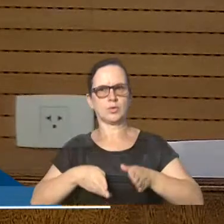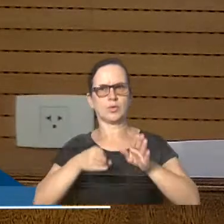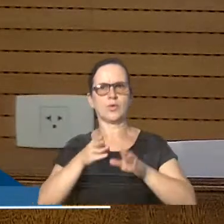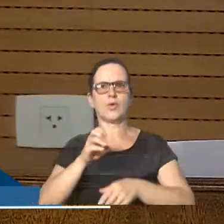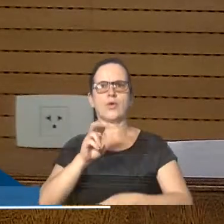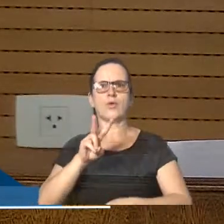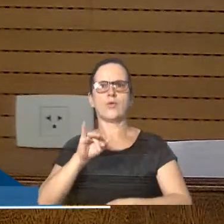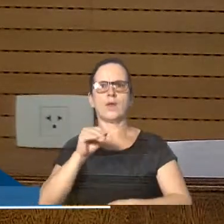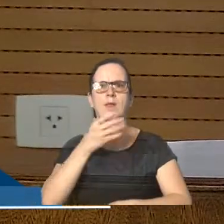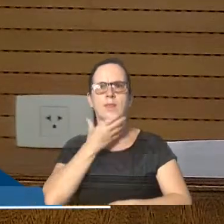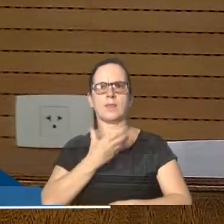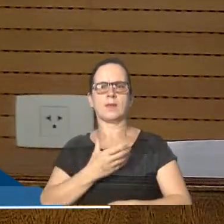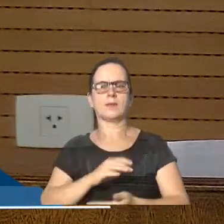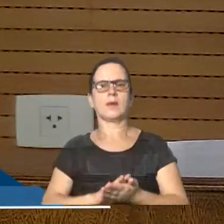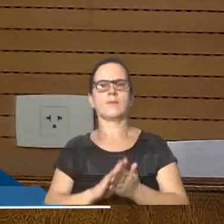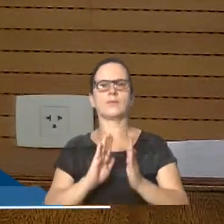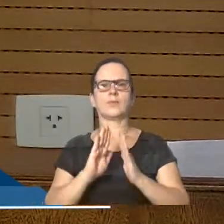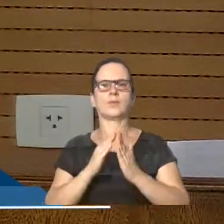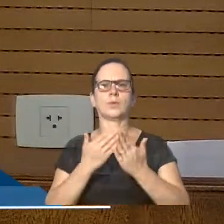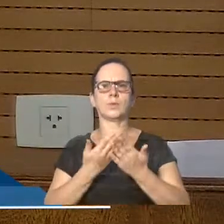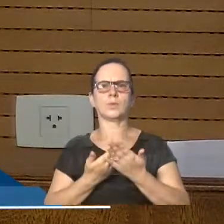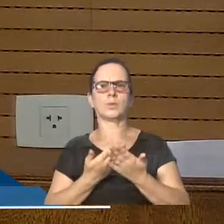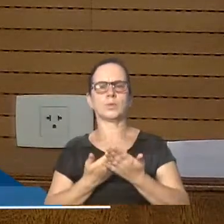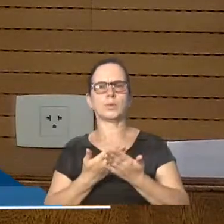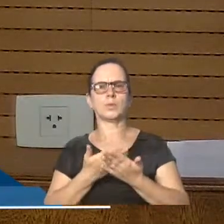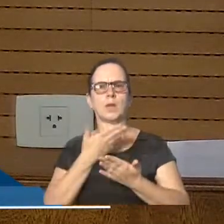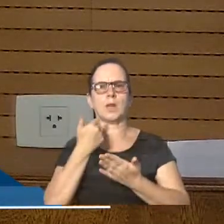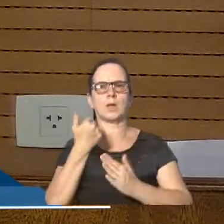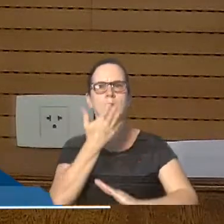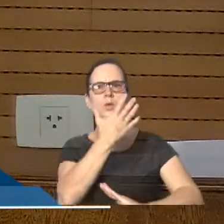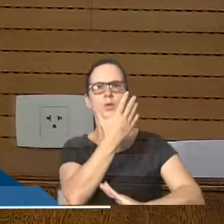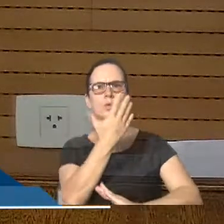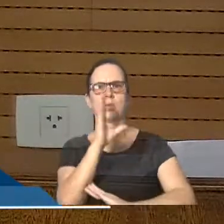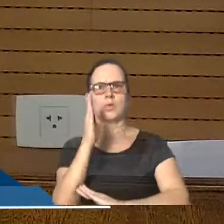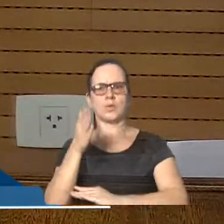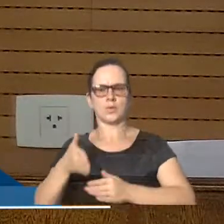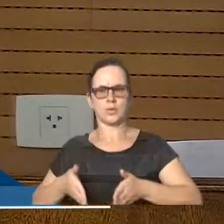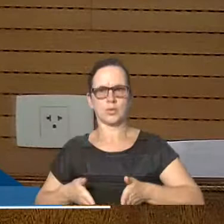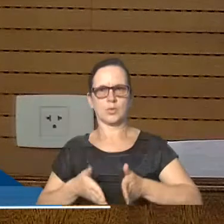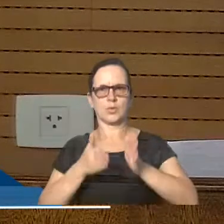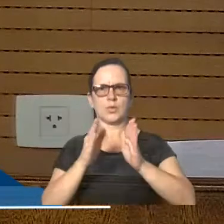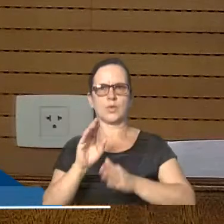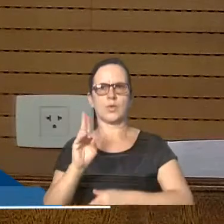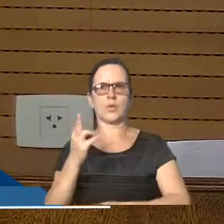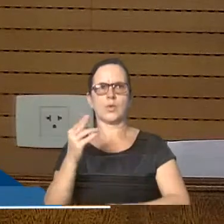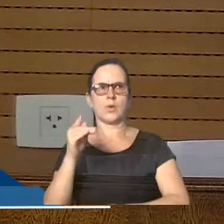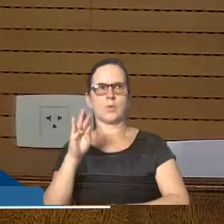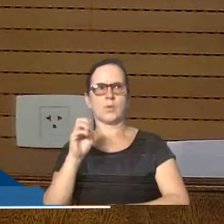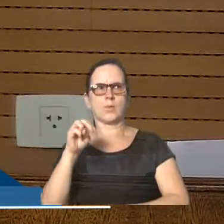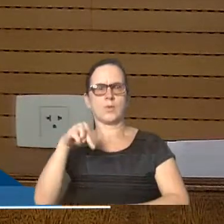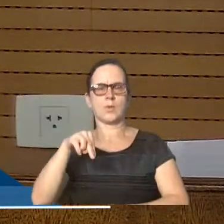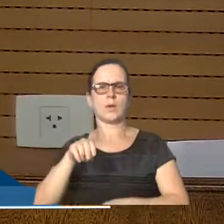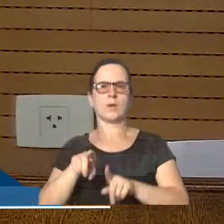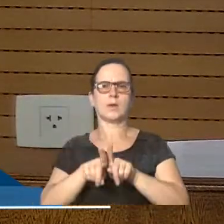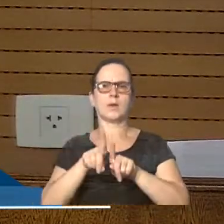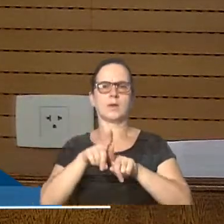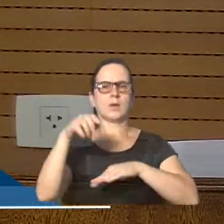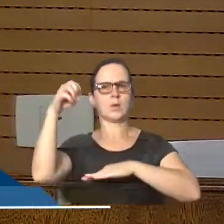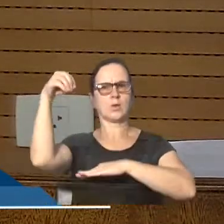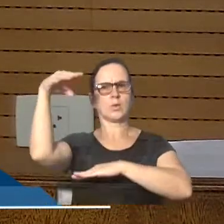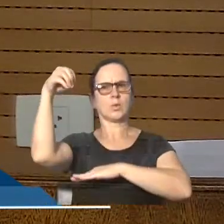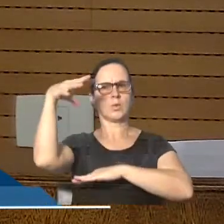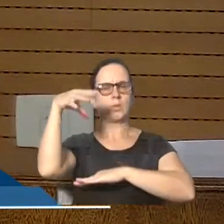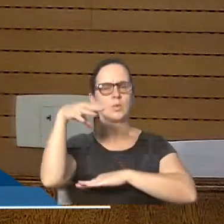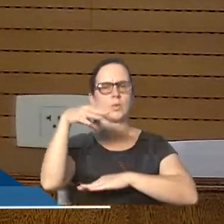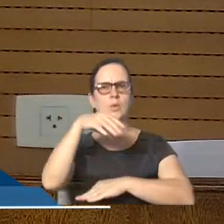Natal. Estudo para remoção de árvores na Avenida Henri Borde. Substituição do poste de iluminação na rua Santa